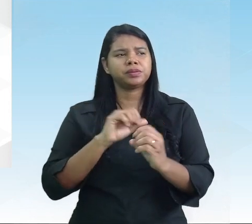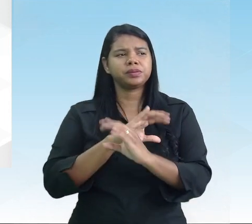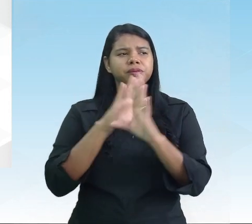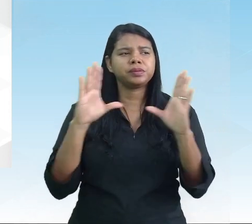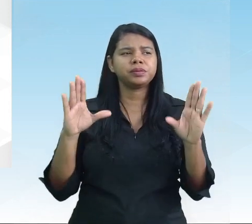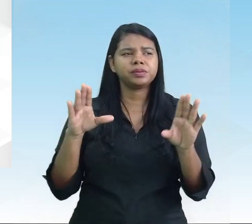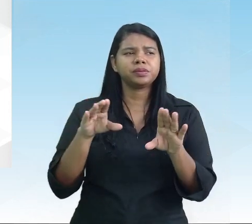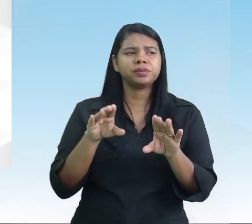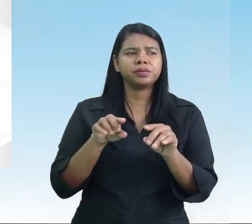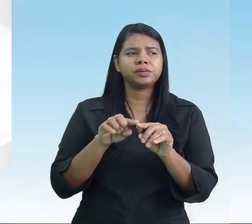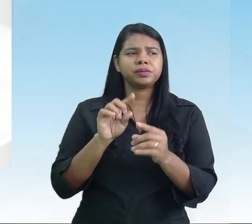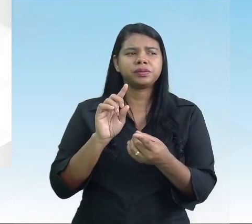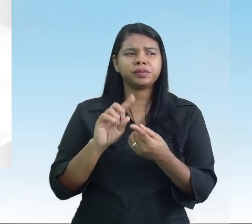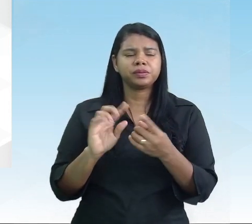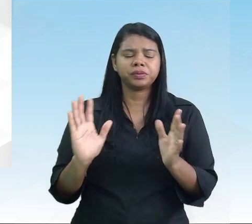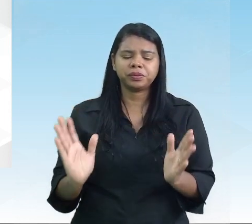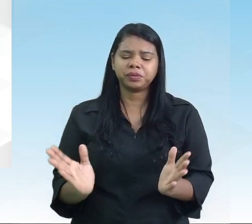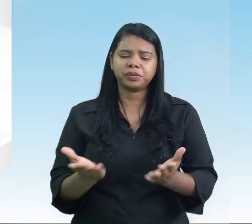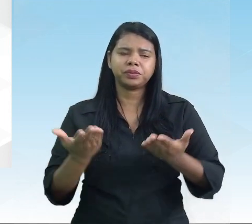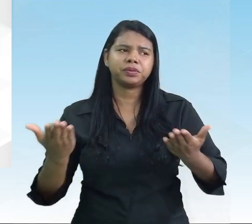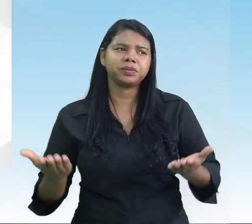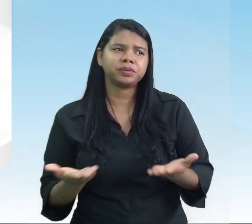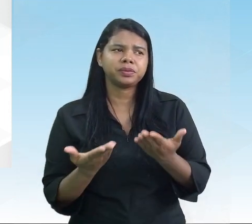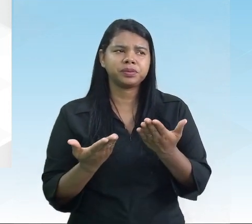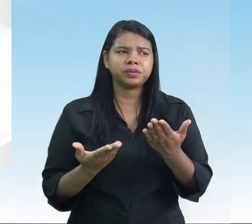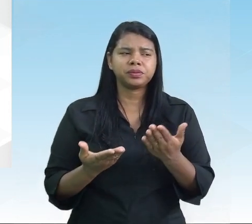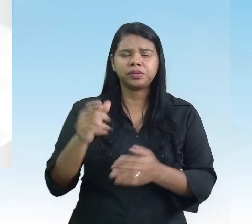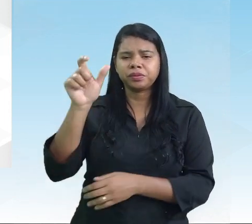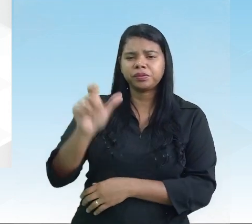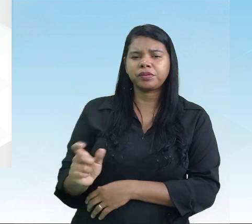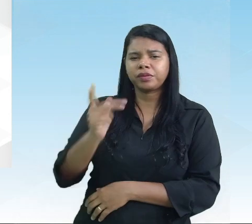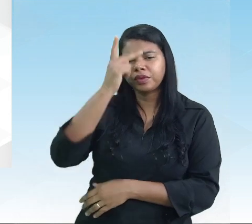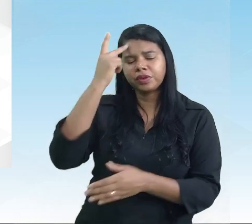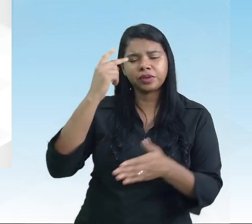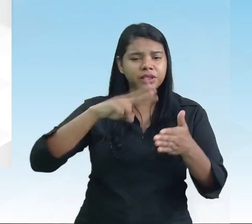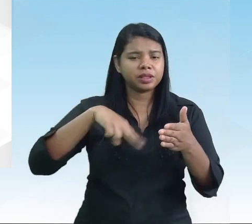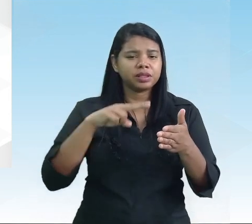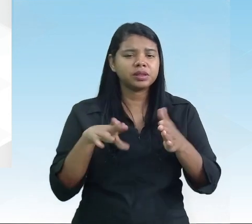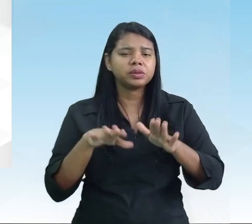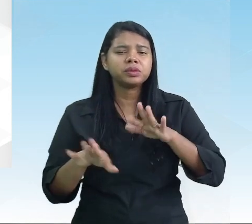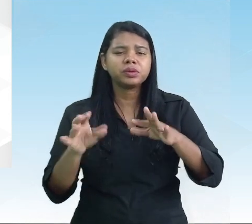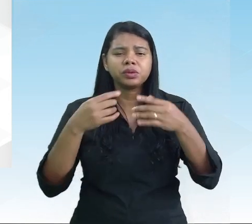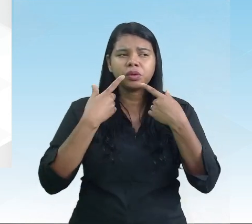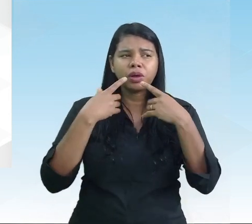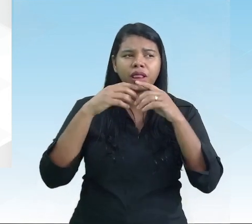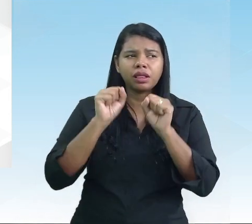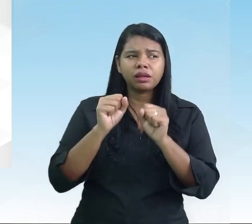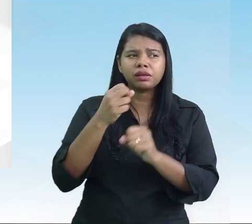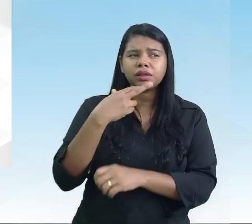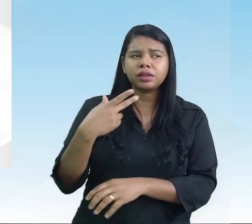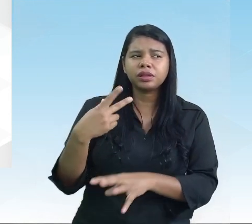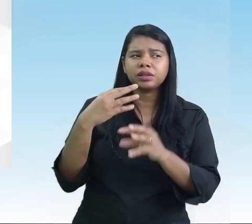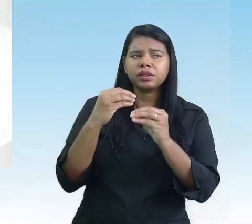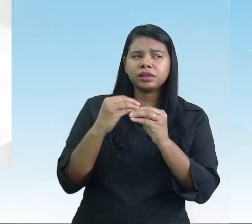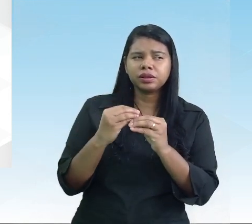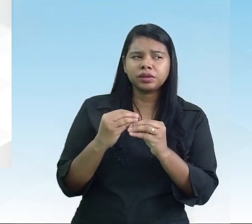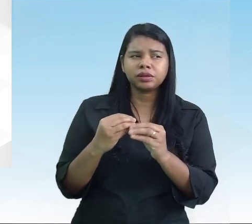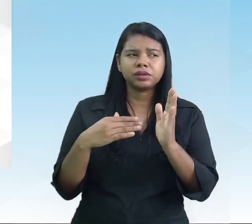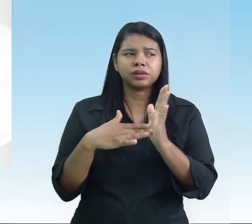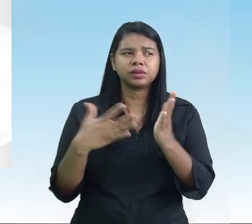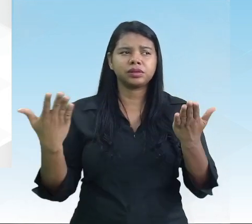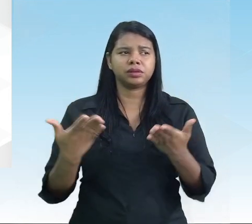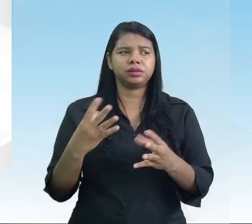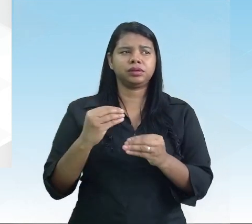certo? Para convencer o seu leitor. Cuidado com a linguagem. Então, vamos lá. Até agora,